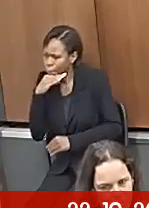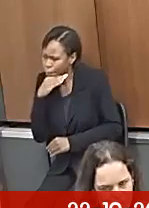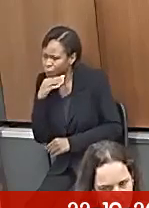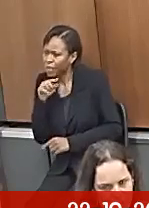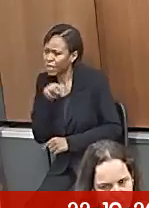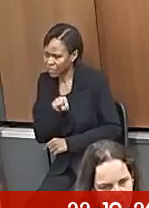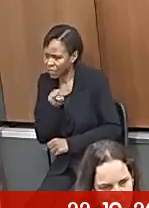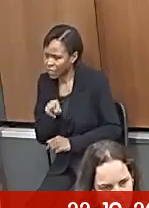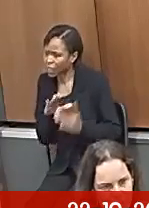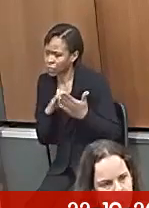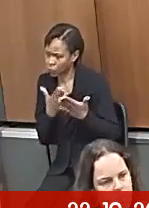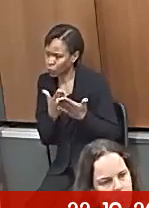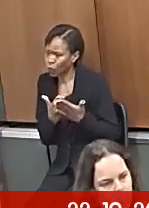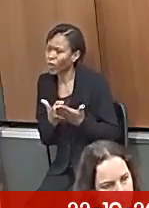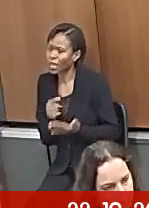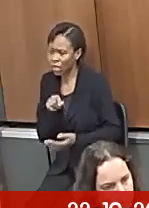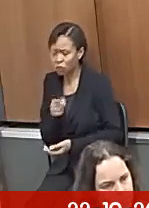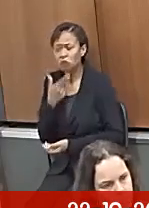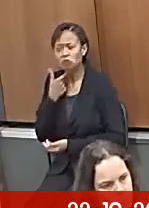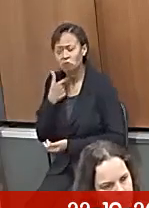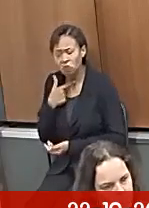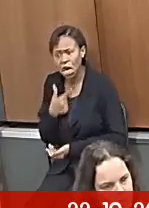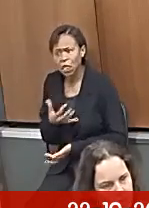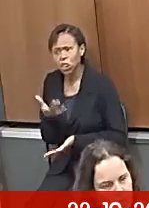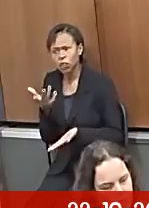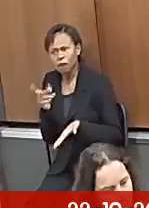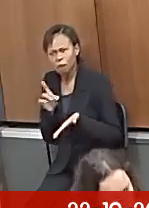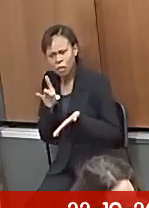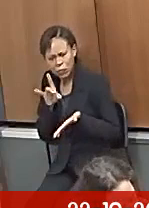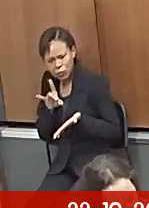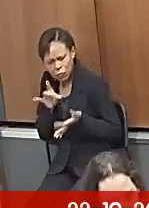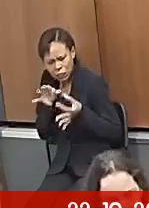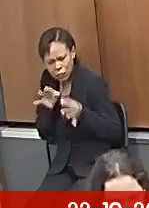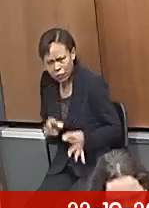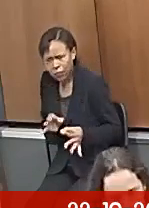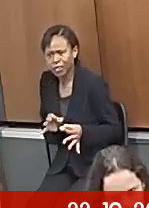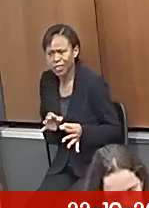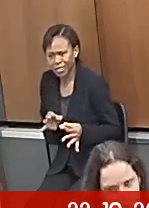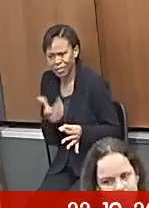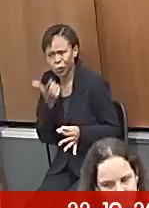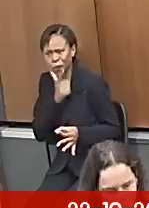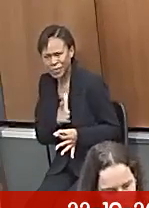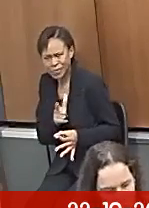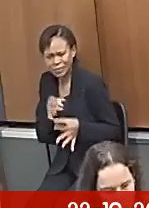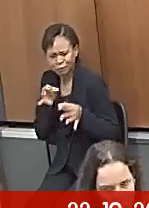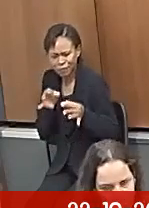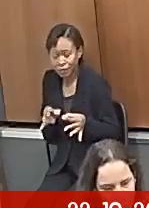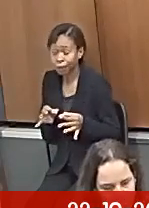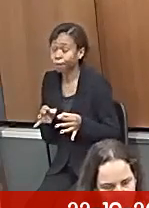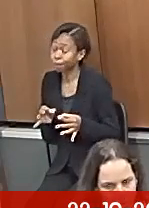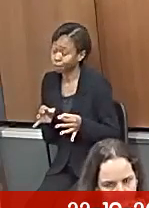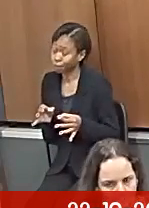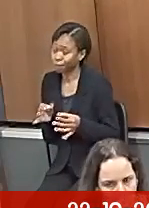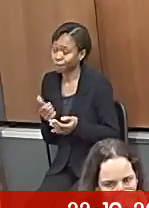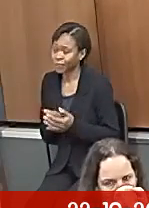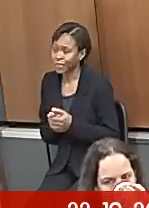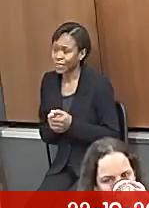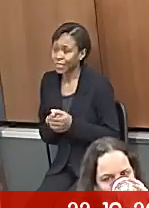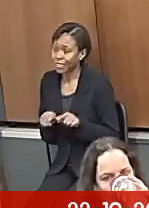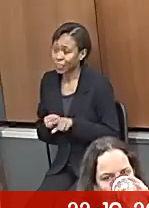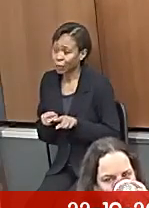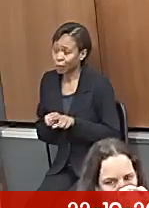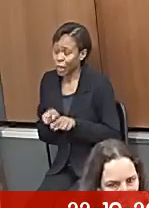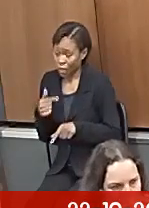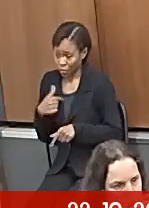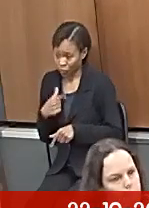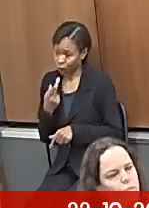querem acertar. E, como todo bom exemplo, a gente tem que citar, eu estou falando do